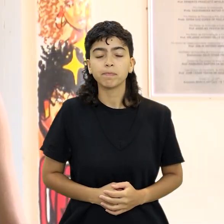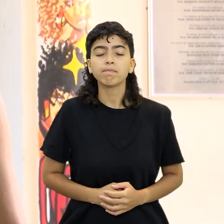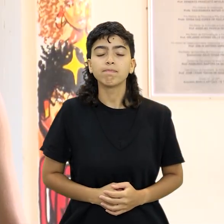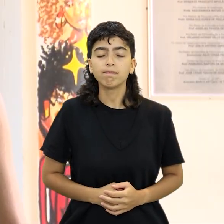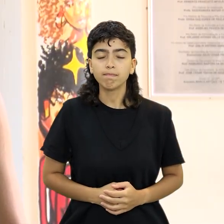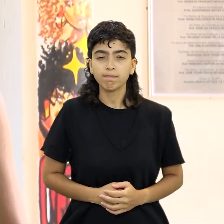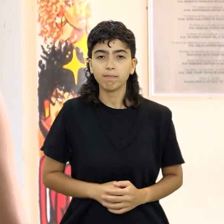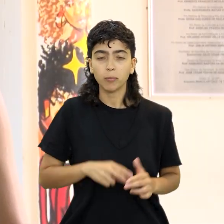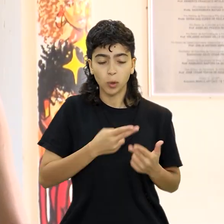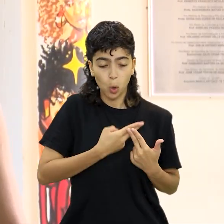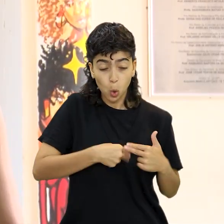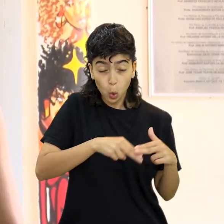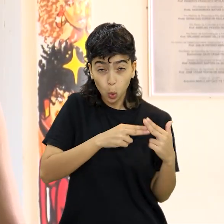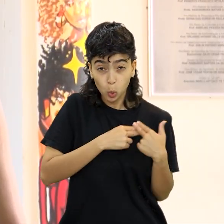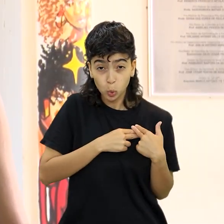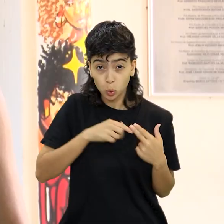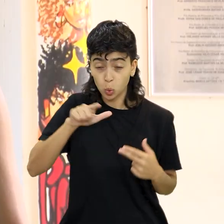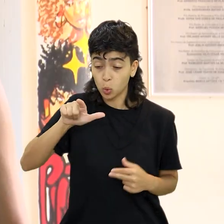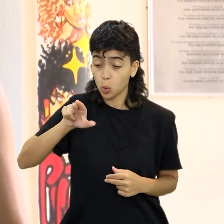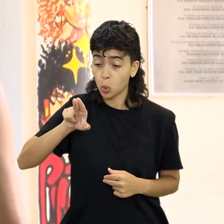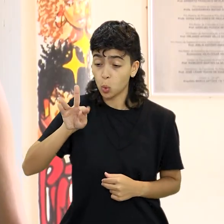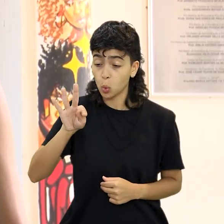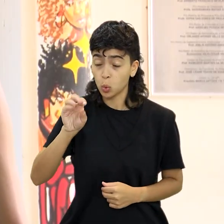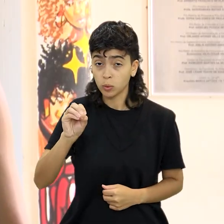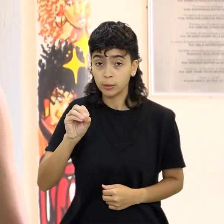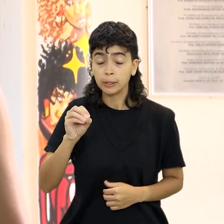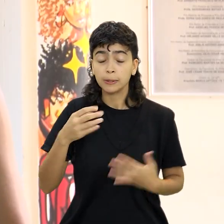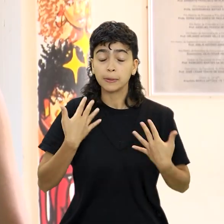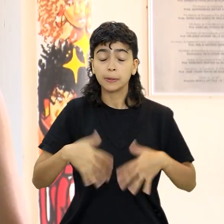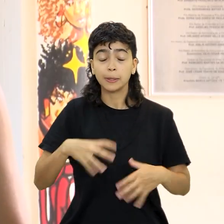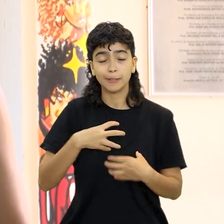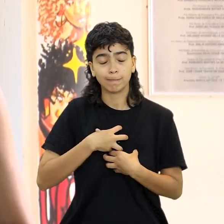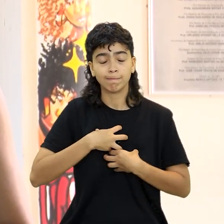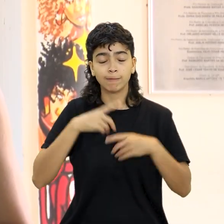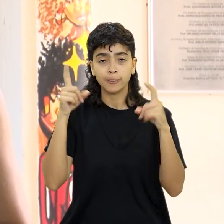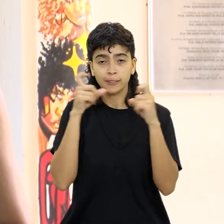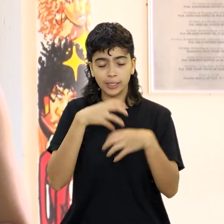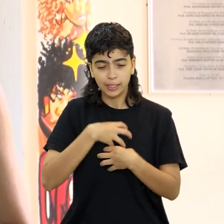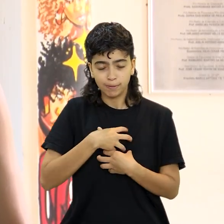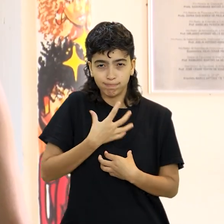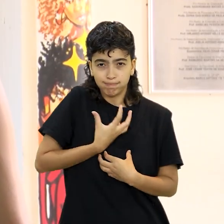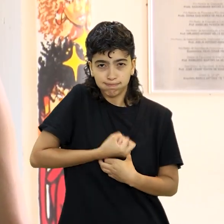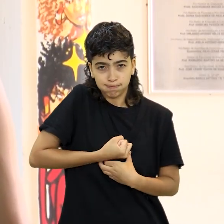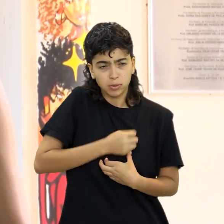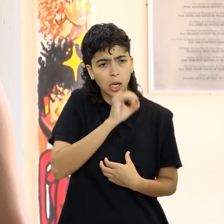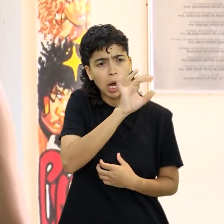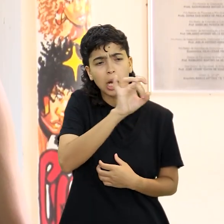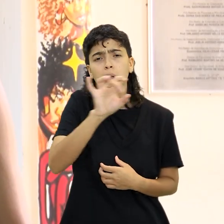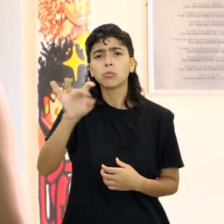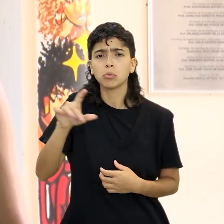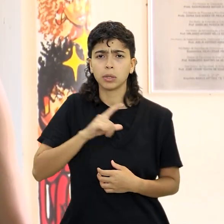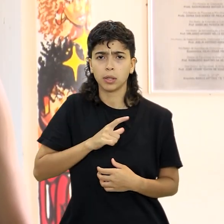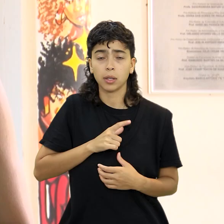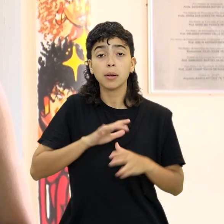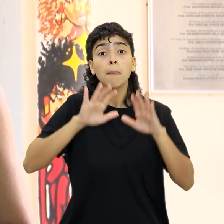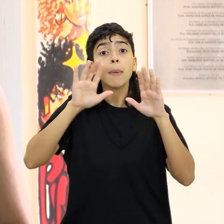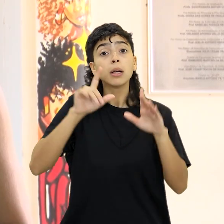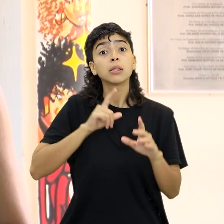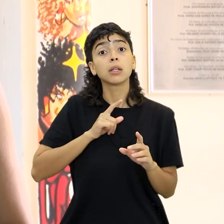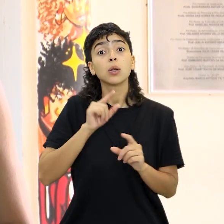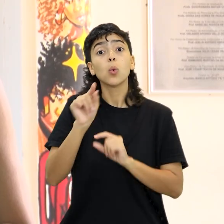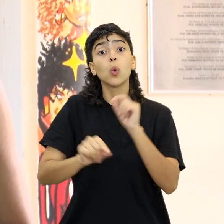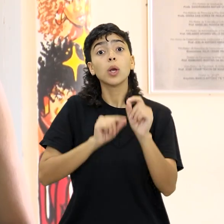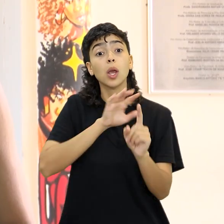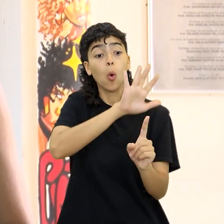O luto é um sentimento complexo. Cada pessoa lida com a perda da sua forma. E um modo encontrado para